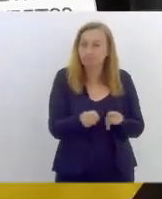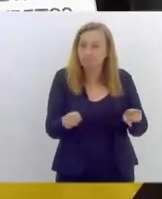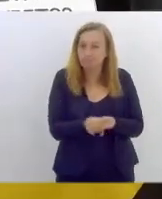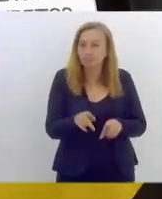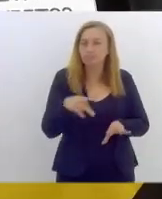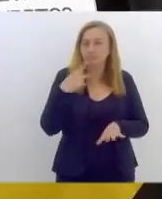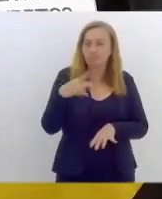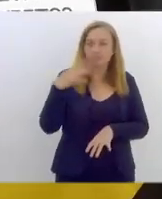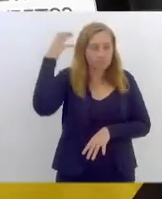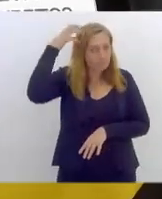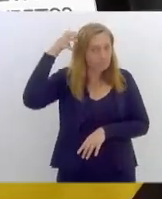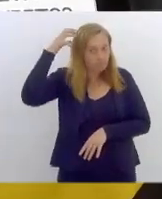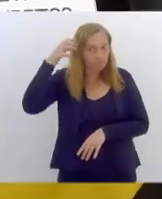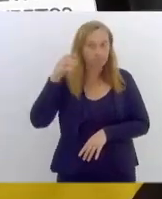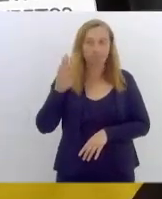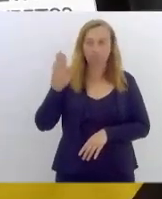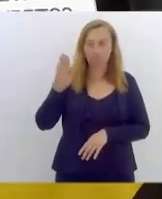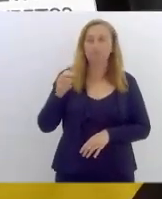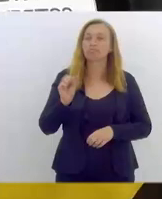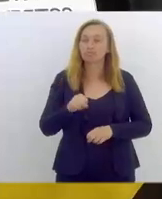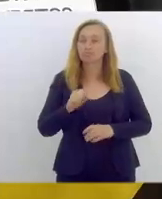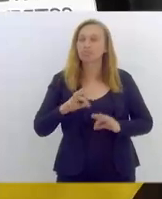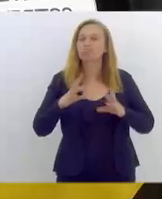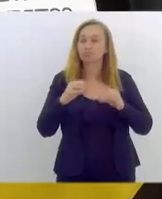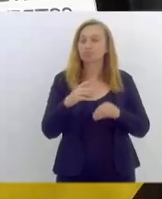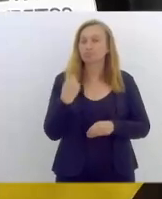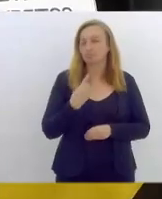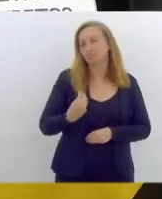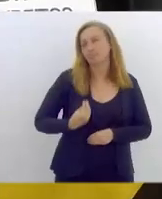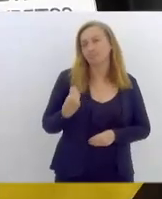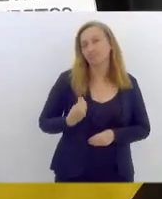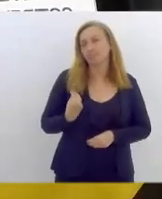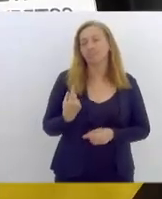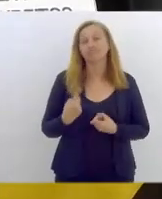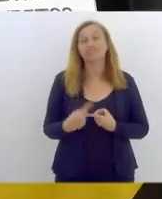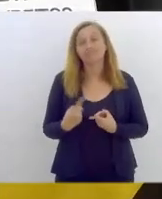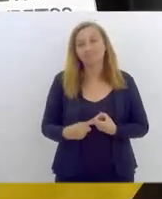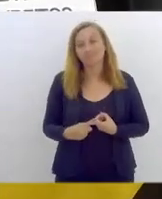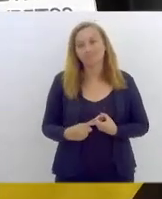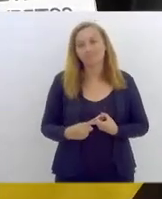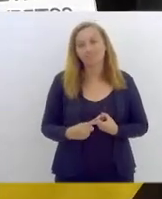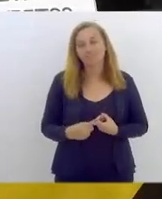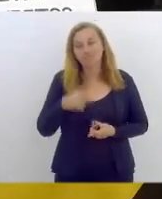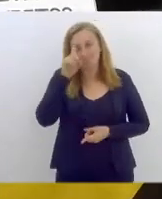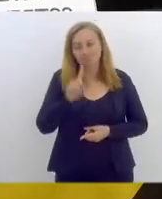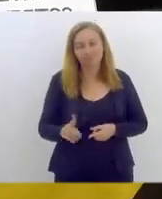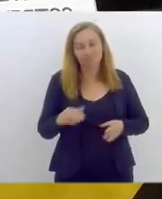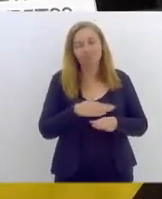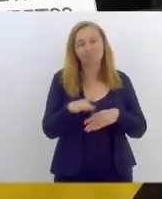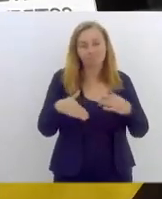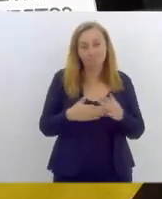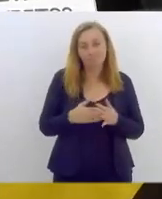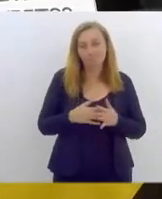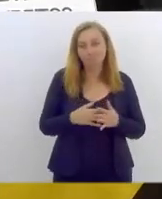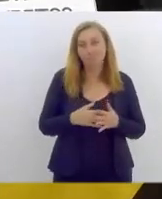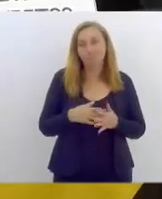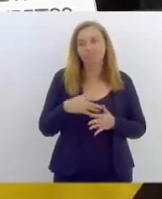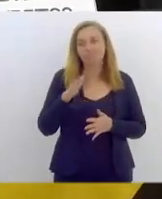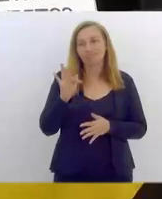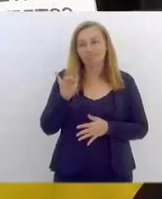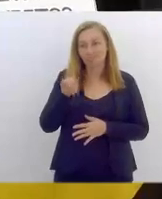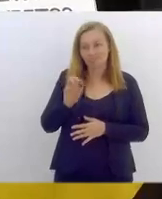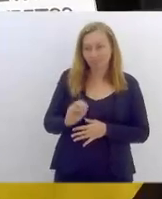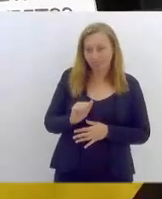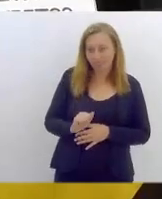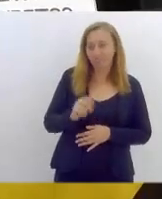que Marielle vai estar presente, sim, em tudo que a gente vive, porque é um direito de todos, é o que a Flávia acabou de falar.